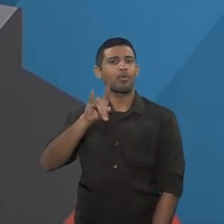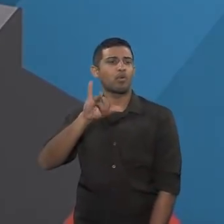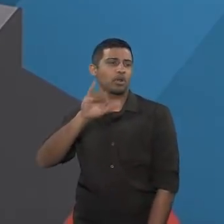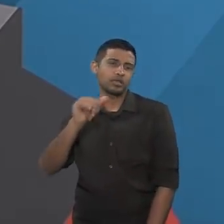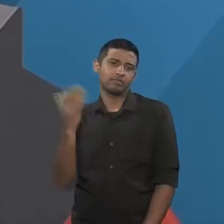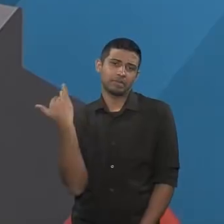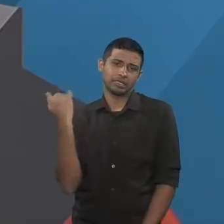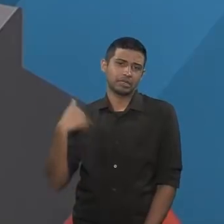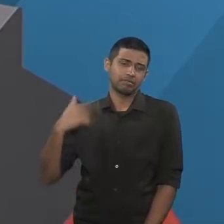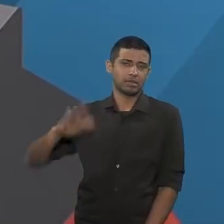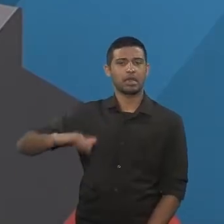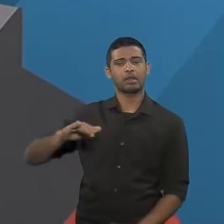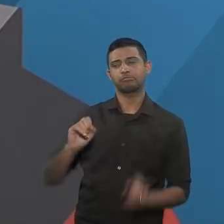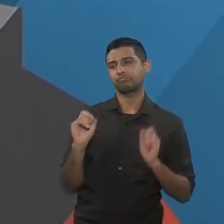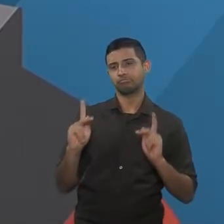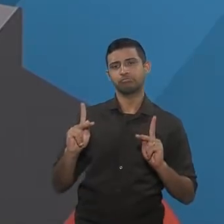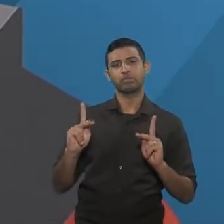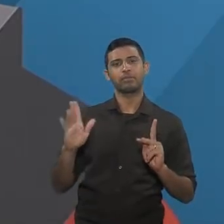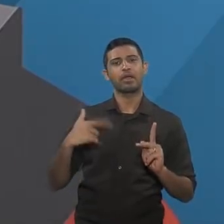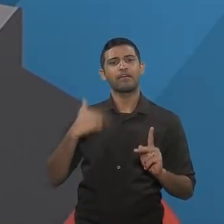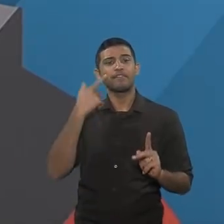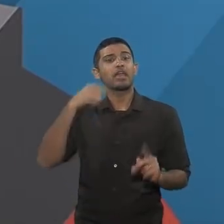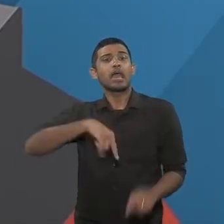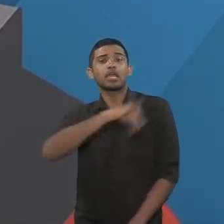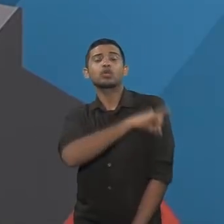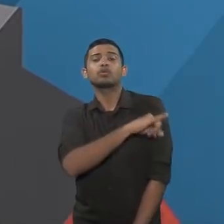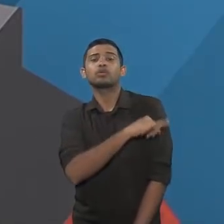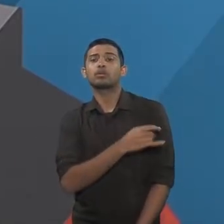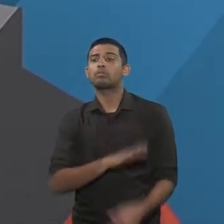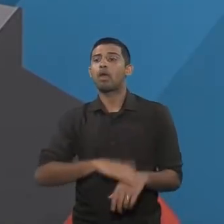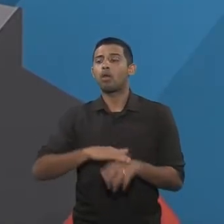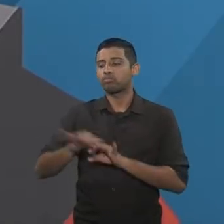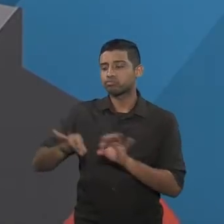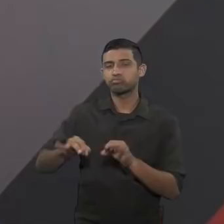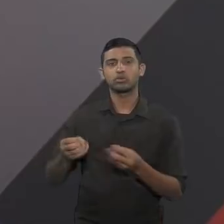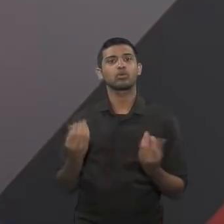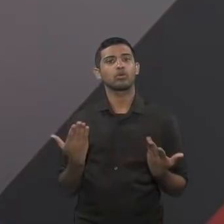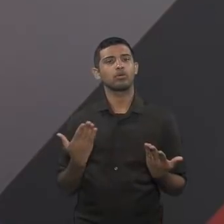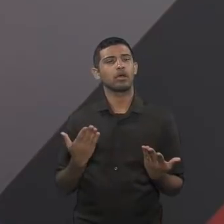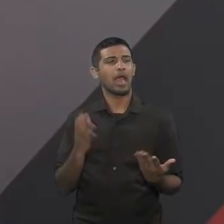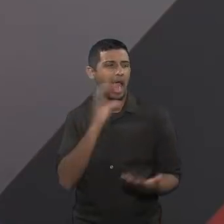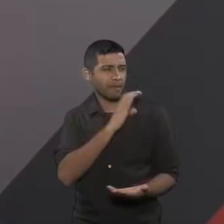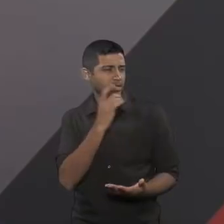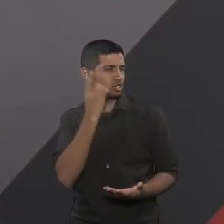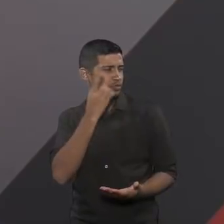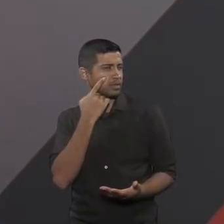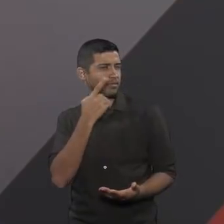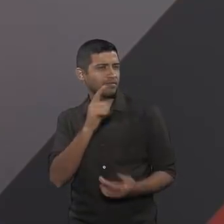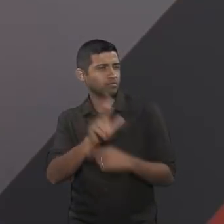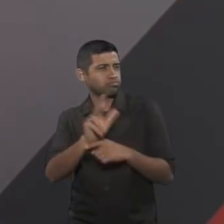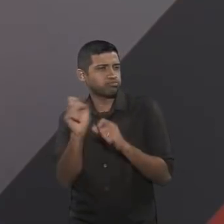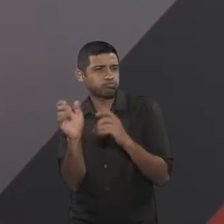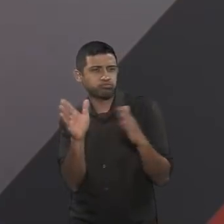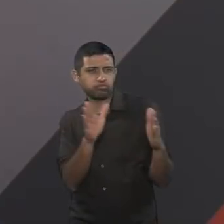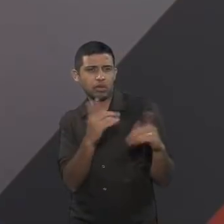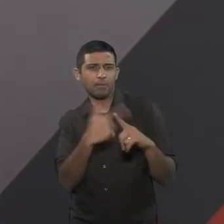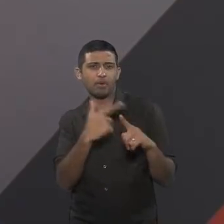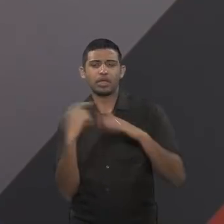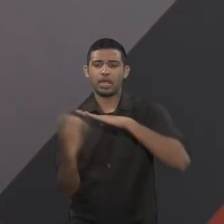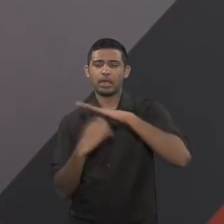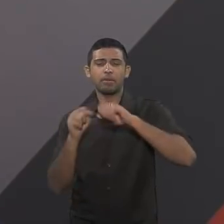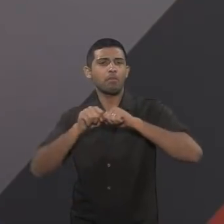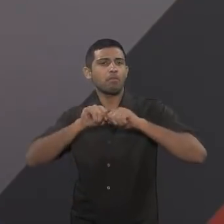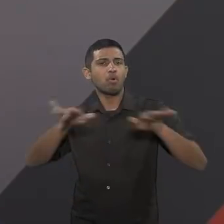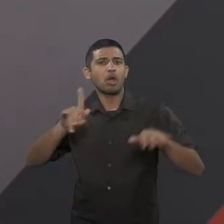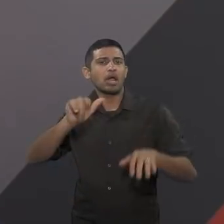foi barato na época. Pois bem, e a compensação para o estado produtor que é o nosso? Deputado, vamos assistir um VT rapidinho, porque a empresa que